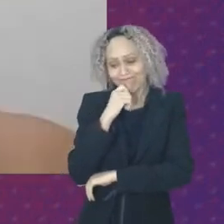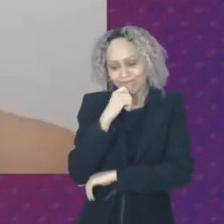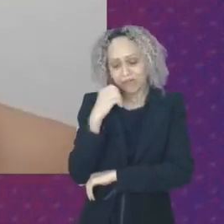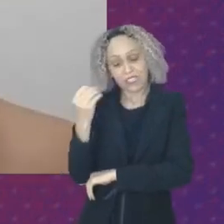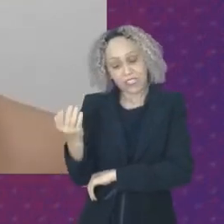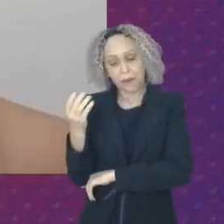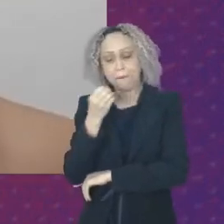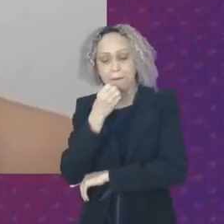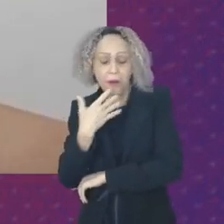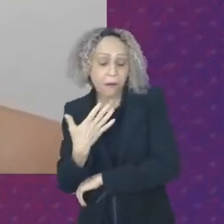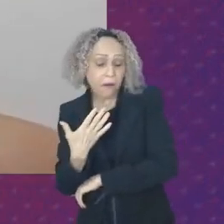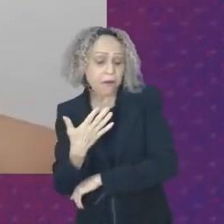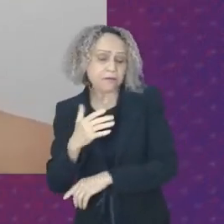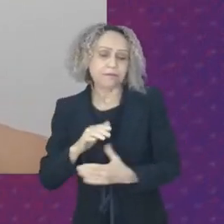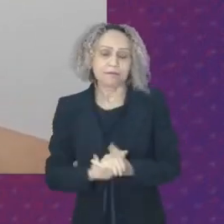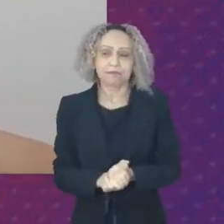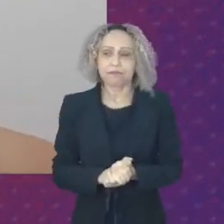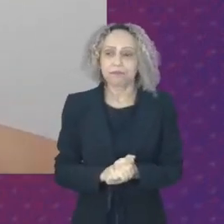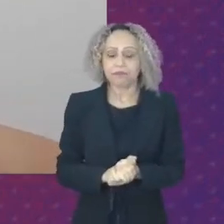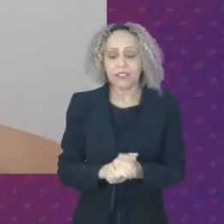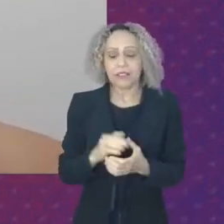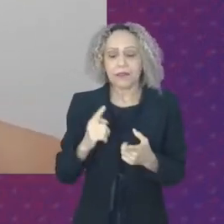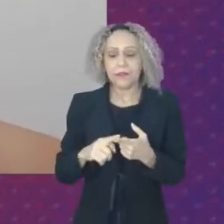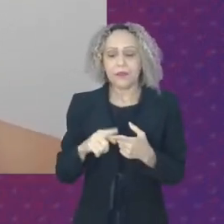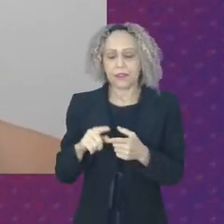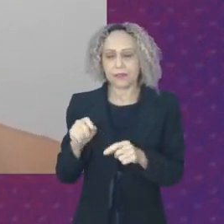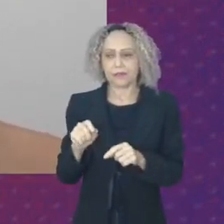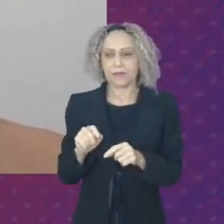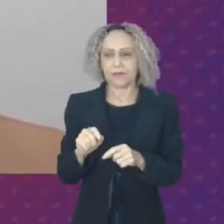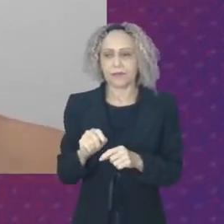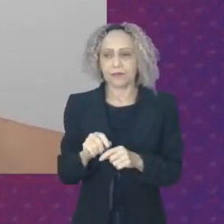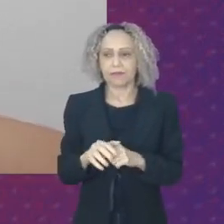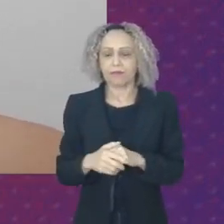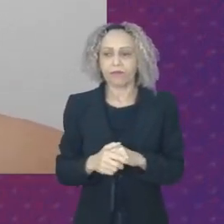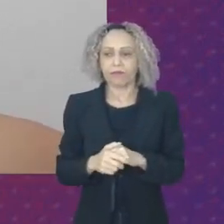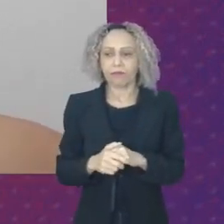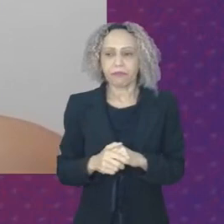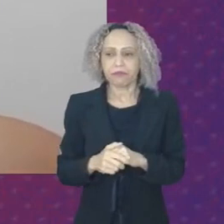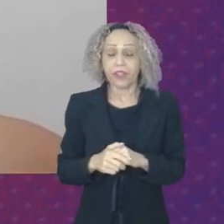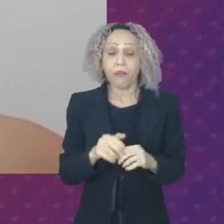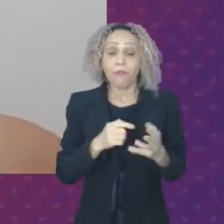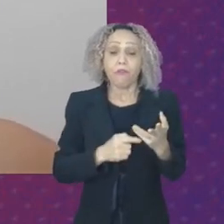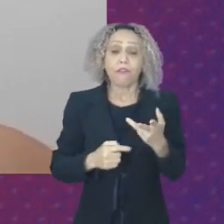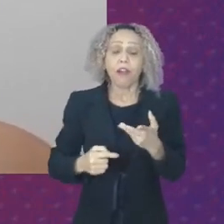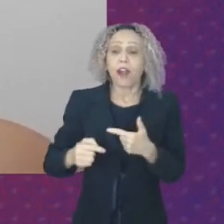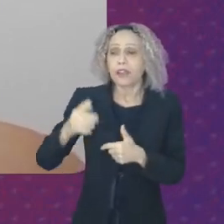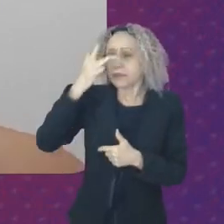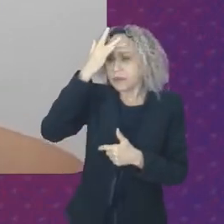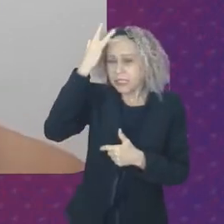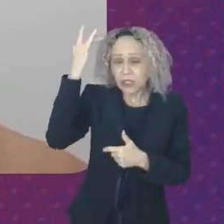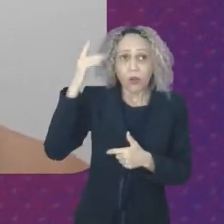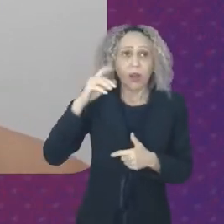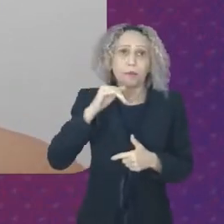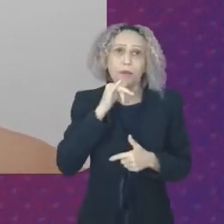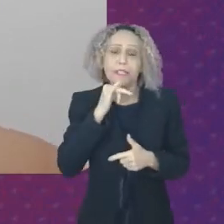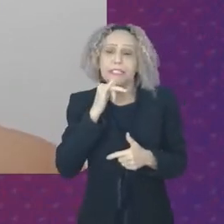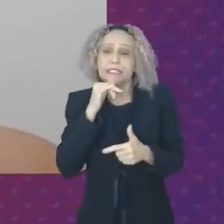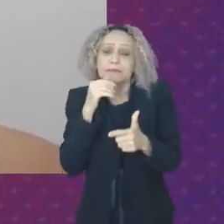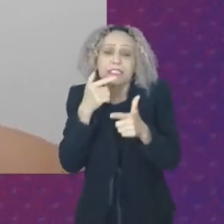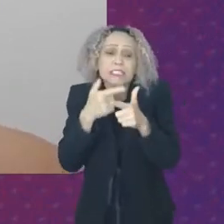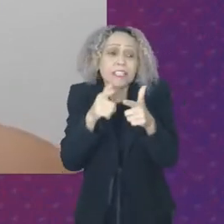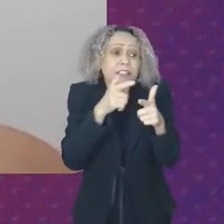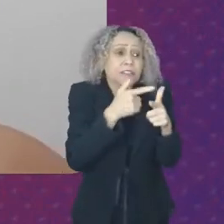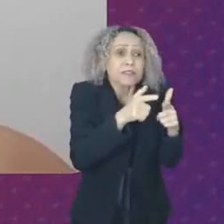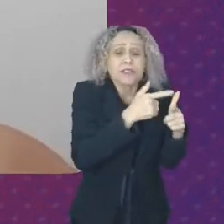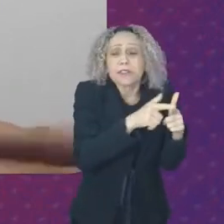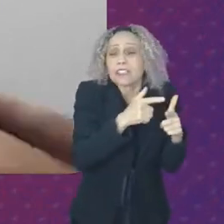lá, Paulista Aberta no domingo, né, que foi feita ali. Várias pessoas tinham dificuldade em lugares abertos em